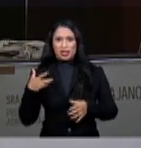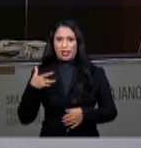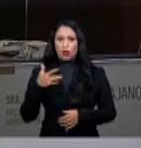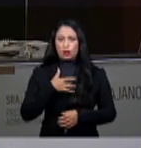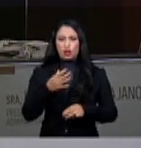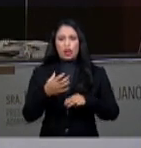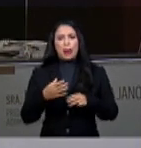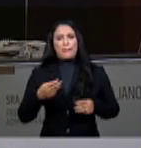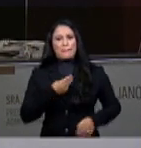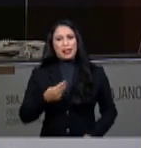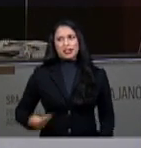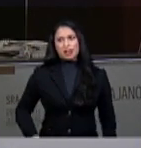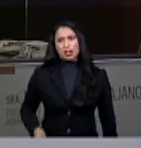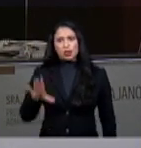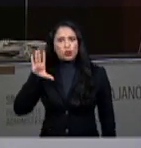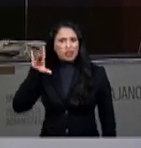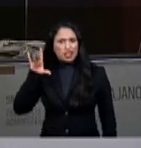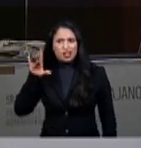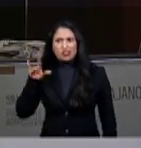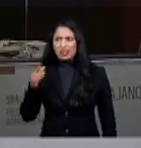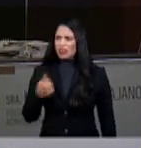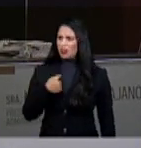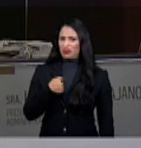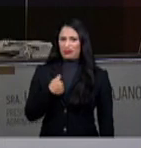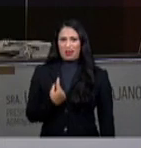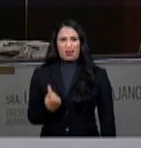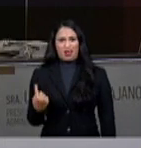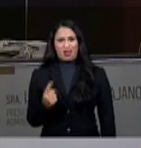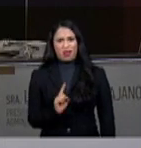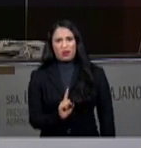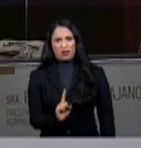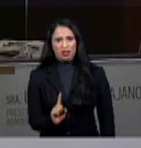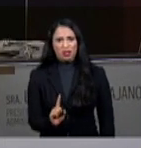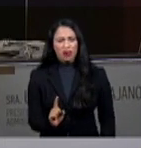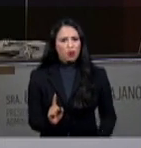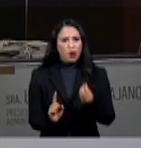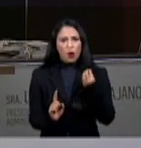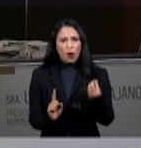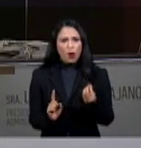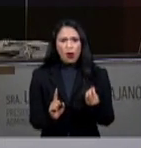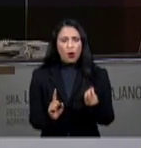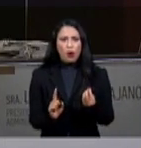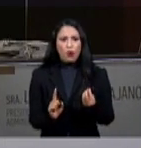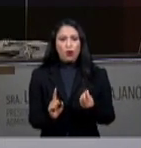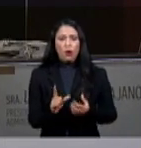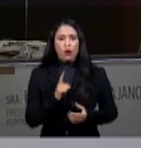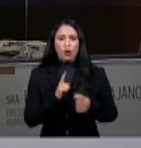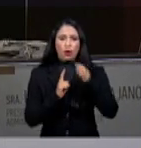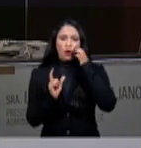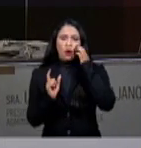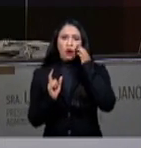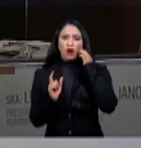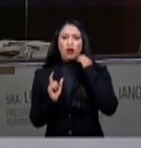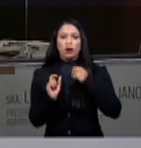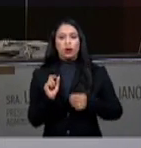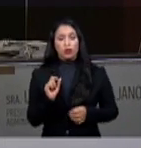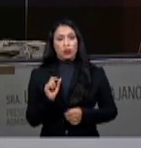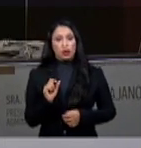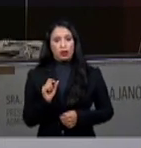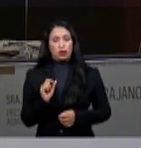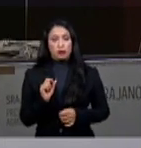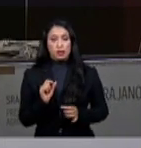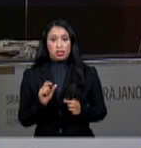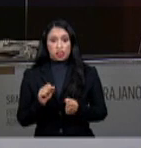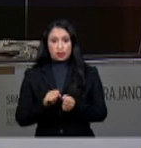ministro com cientista gente que que eu tô fazendo aqui não Luiza por favor traz a sua prática e eu também conhecendo muita gente